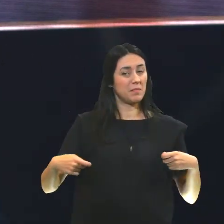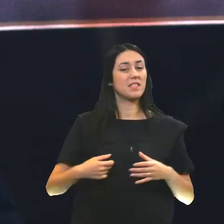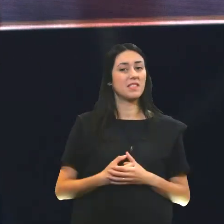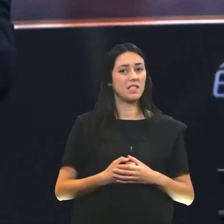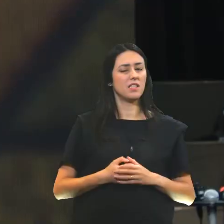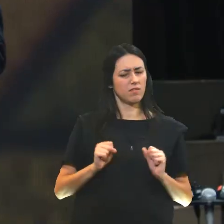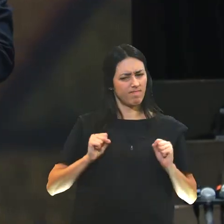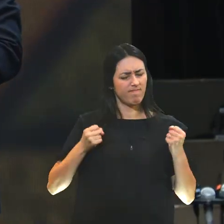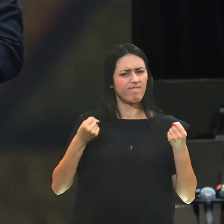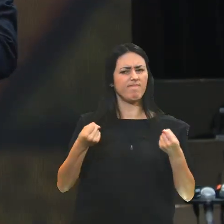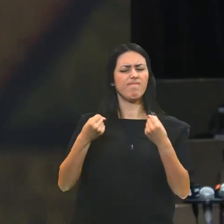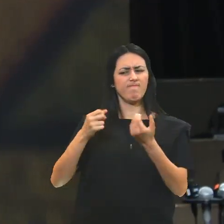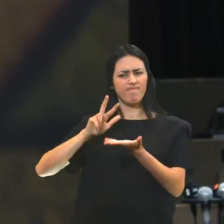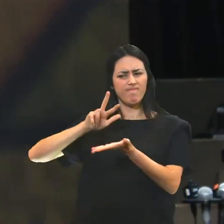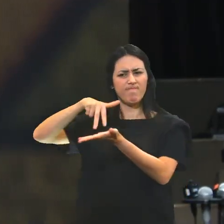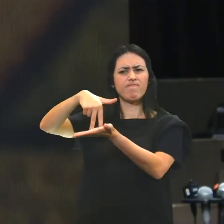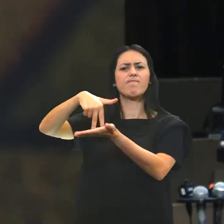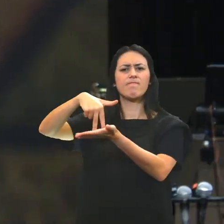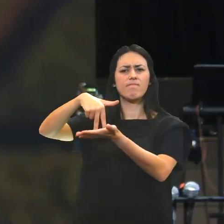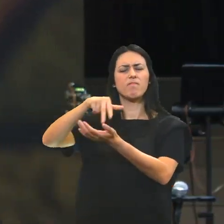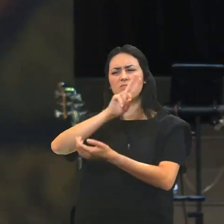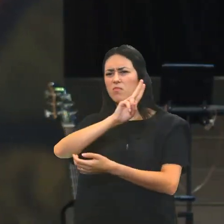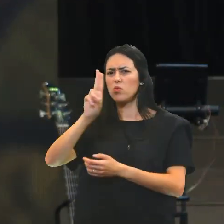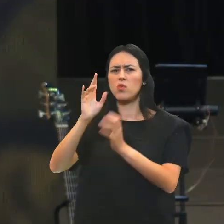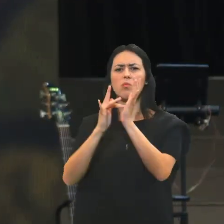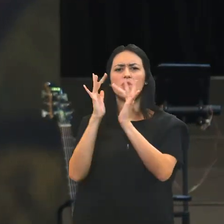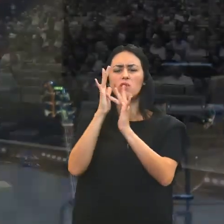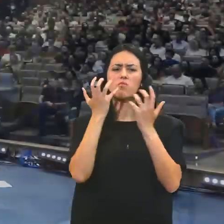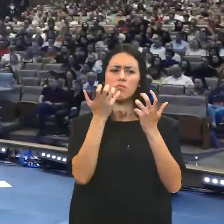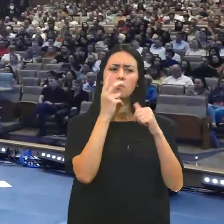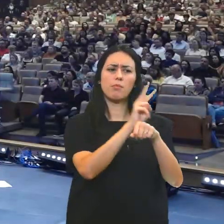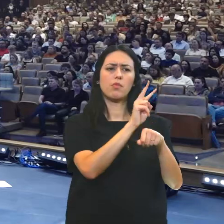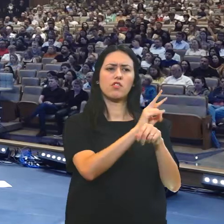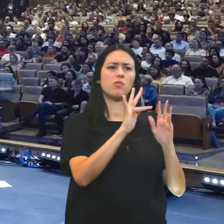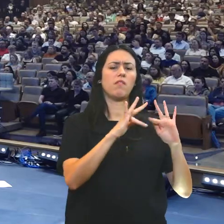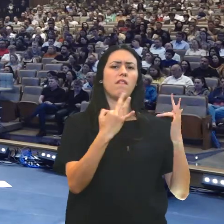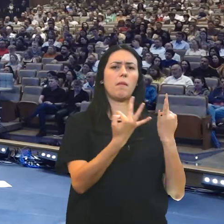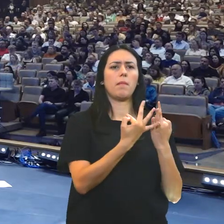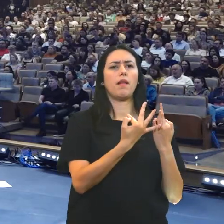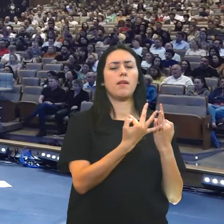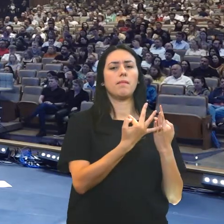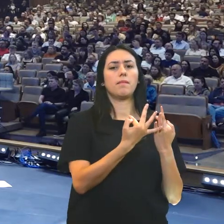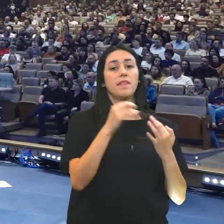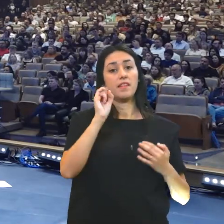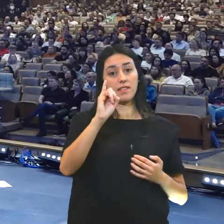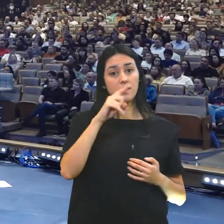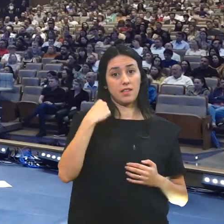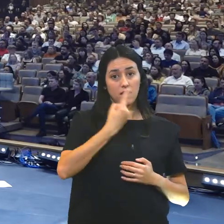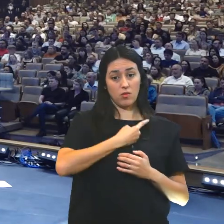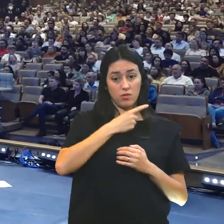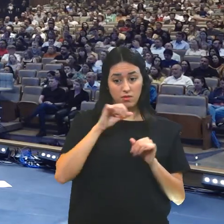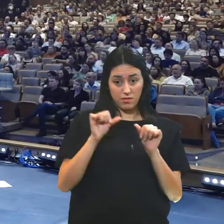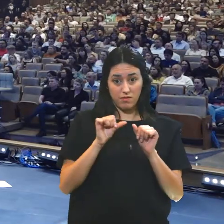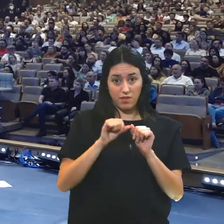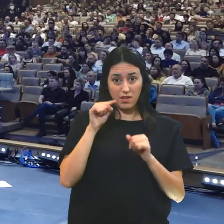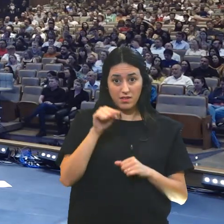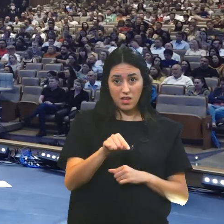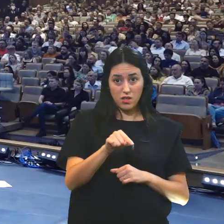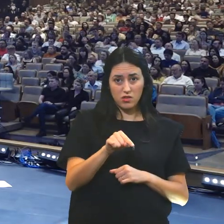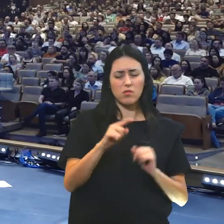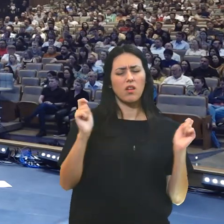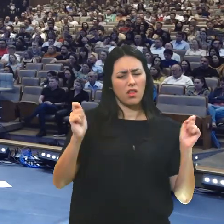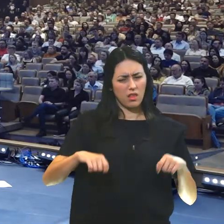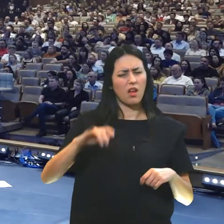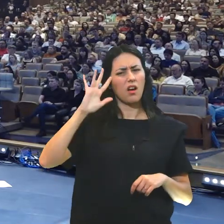precisa se levantar em nome de Jesus para proteger os seus. E quando a gente faz esse tipo de coisa, sim, tem